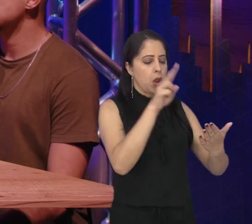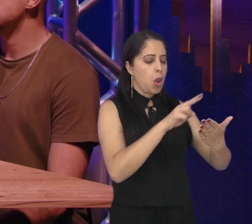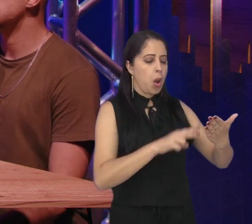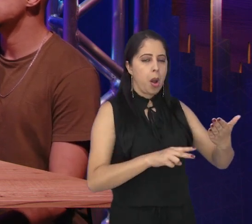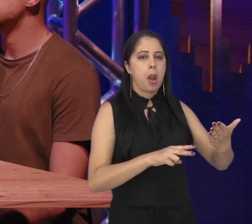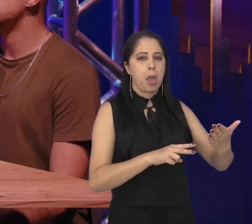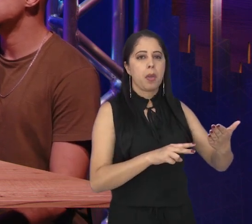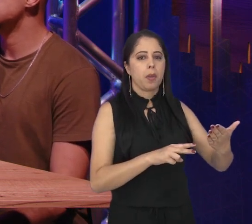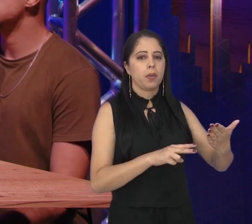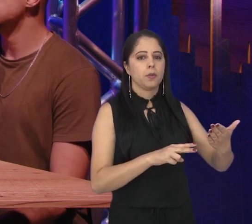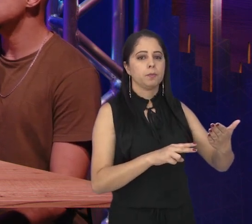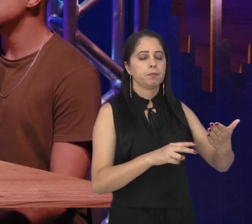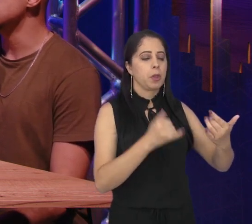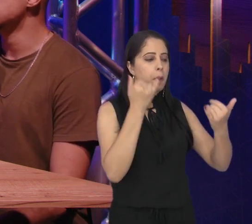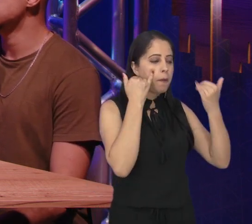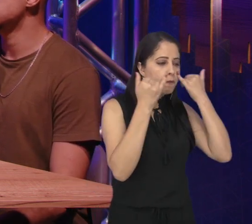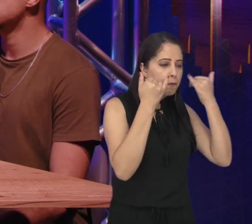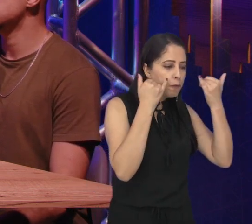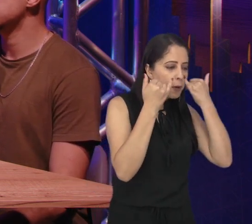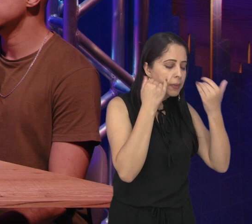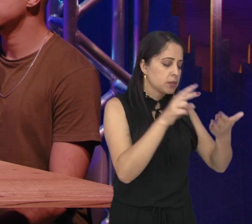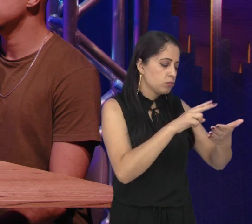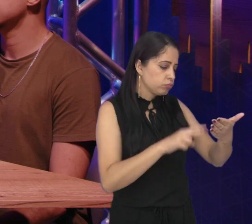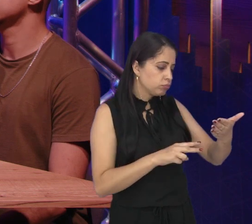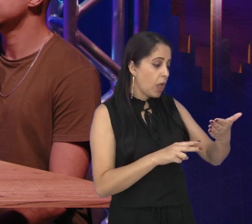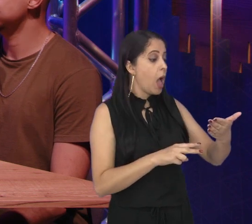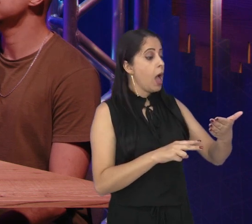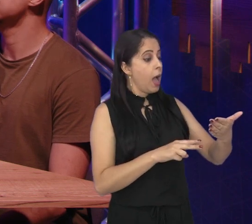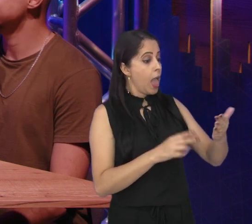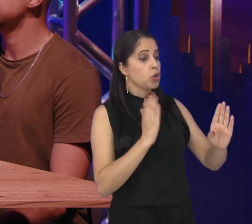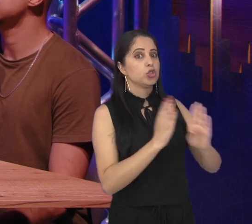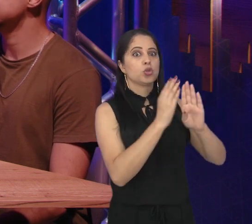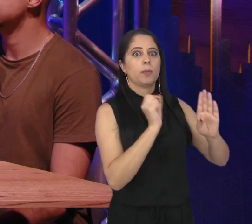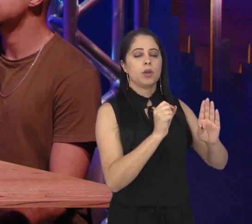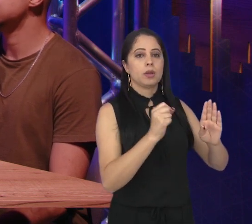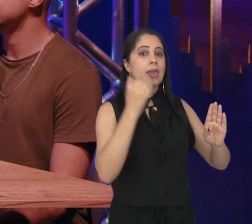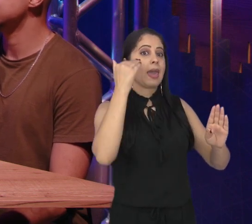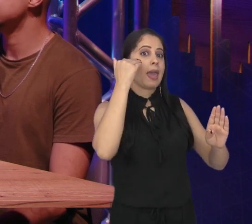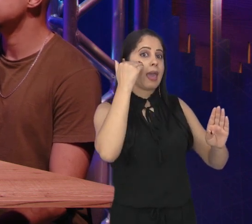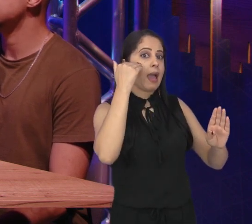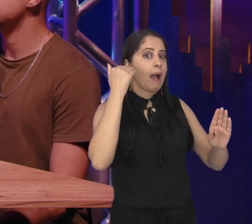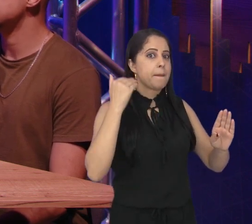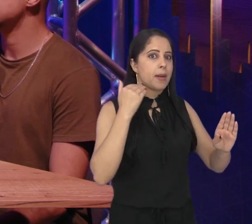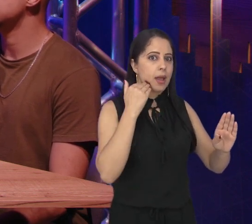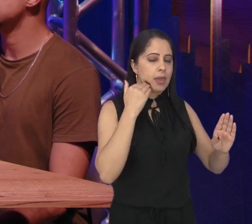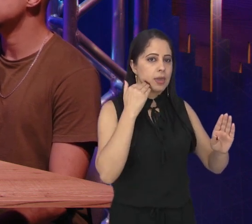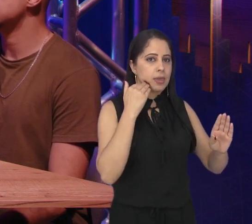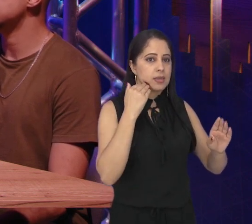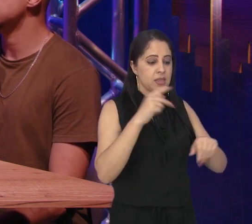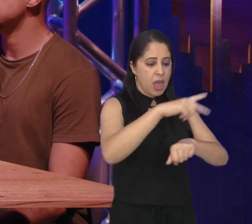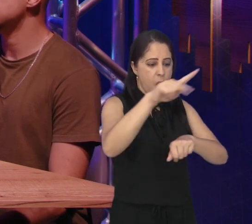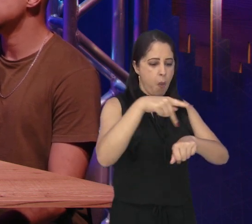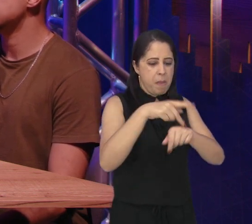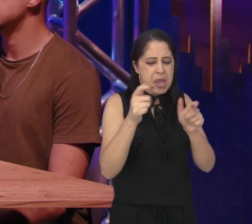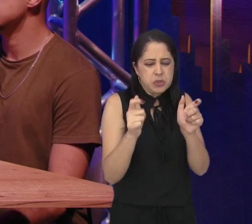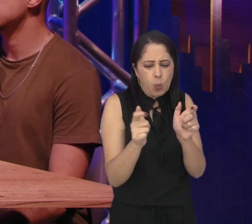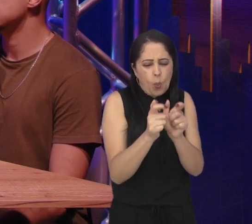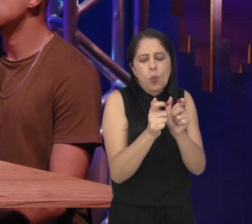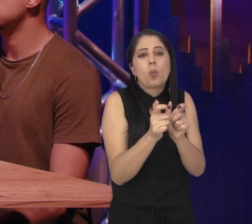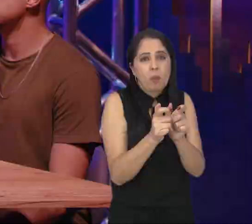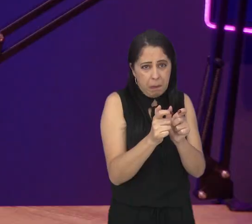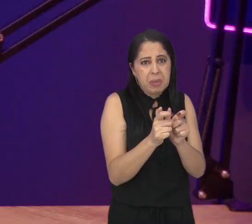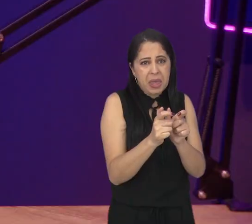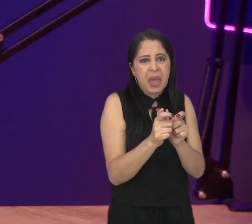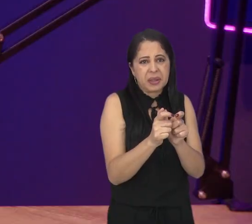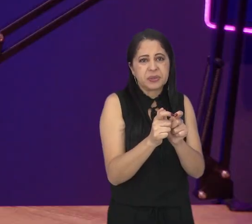artigos e tudo mais, a Coreia do Sul entra muito como um case de sucesso. A Coreia do Sul é um país muito pequeno que não tem, né,